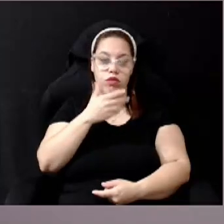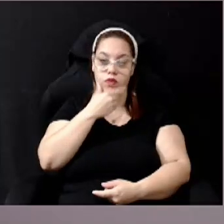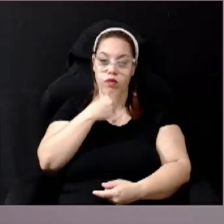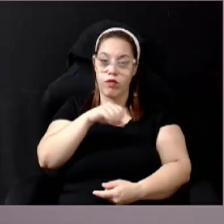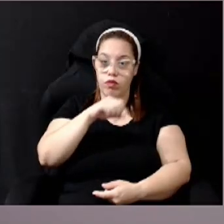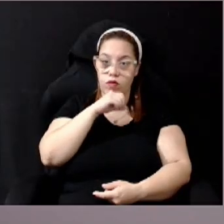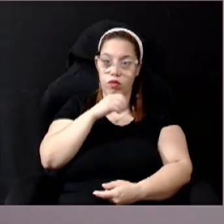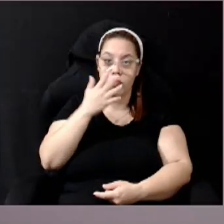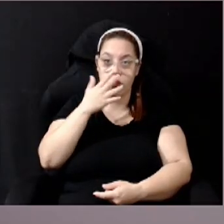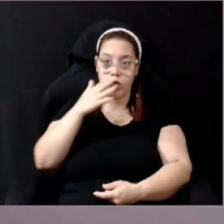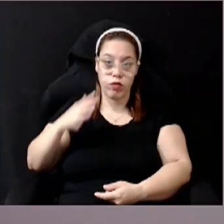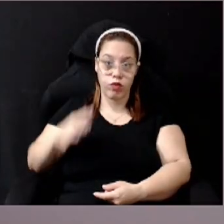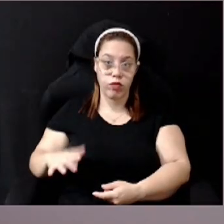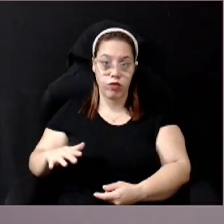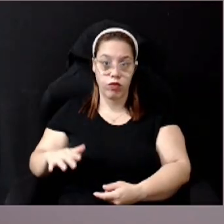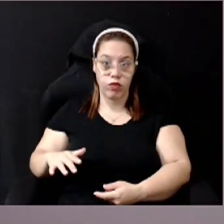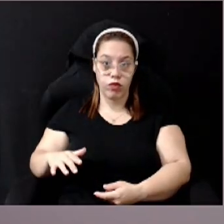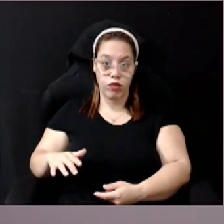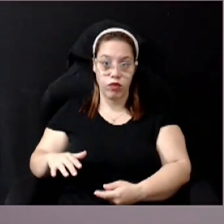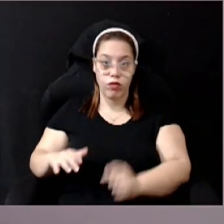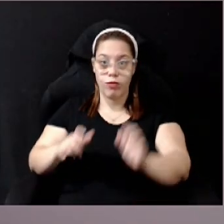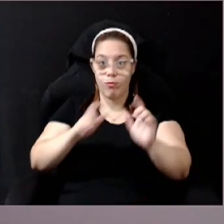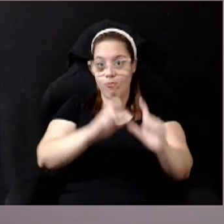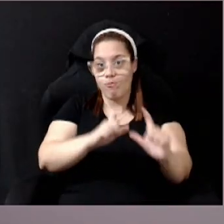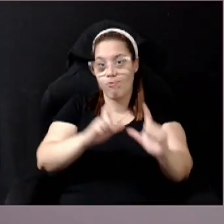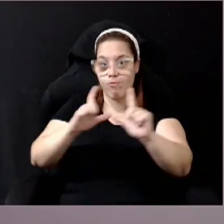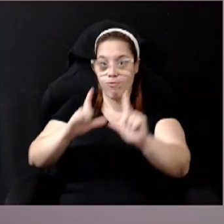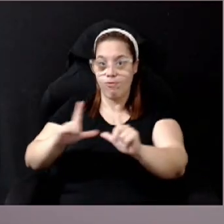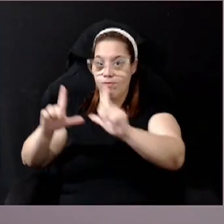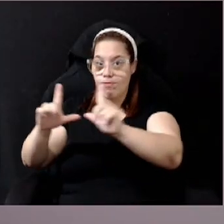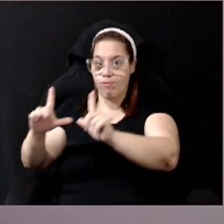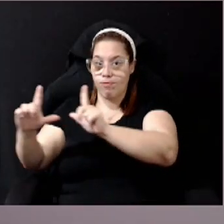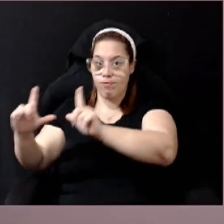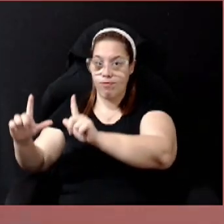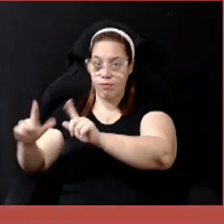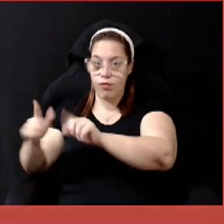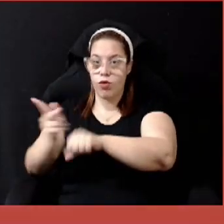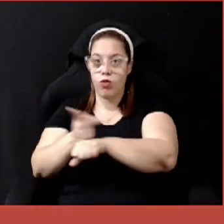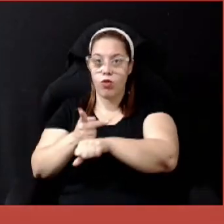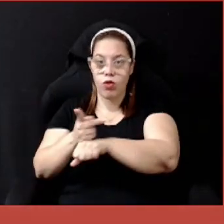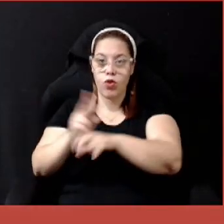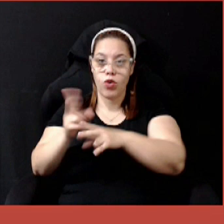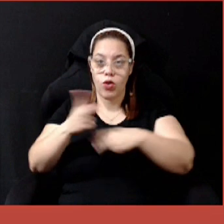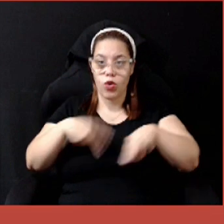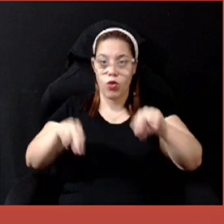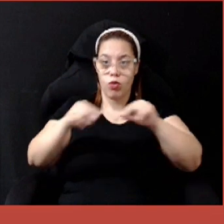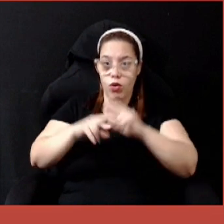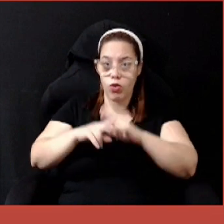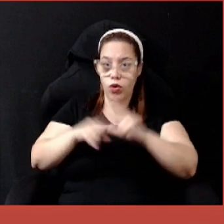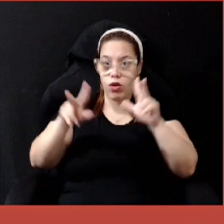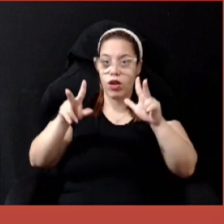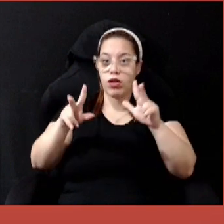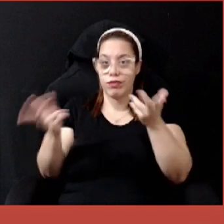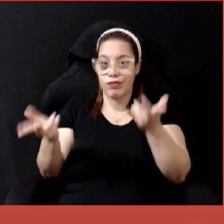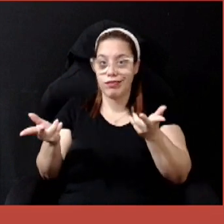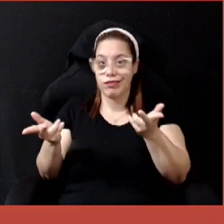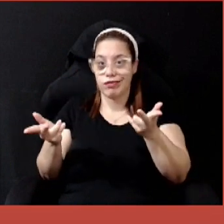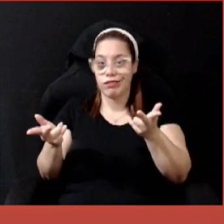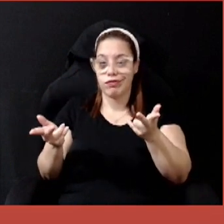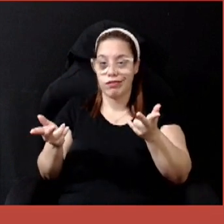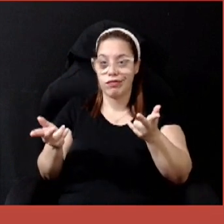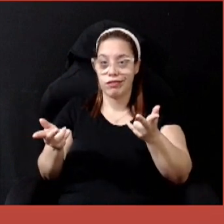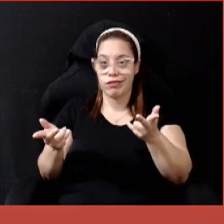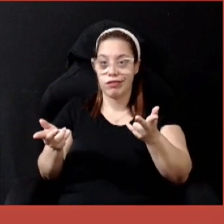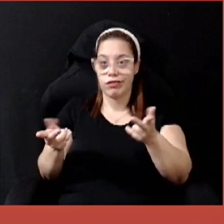são itens mais nichados, né? Então, onde o pessoal procura aí um presente diferenciado, um item diferenciado, então acaba tendo um faturamento